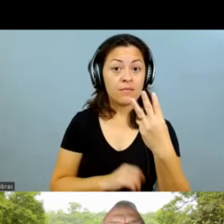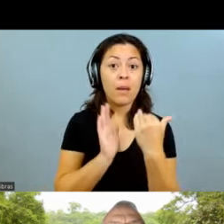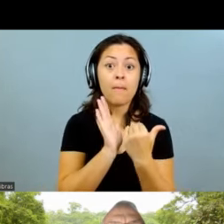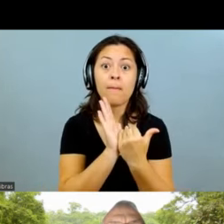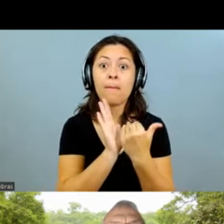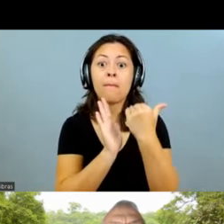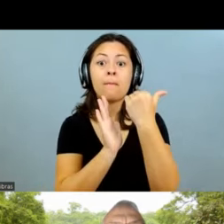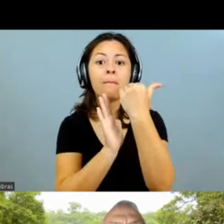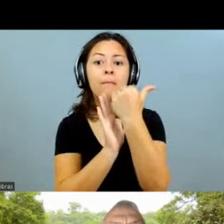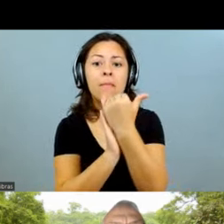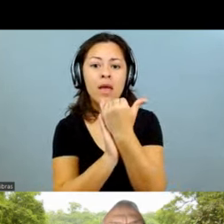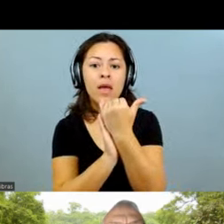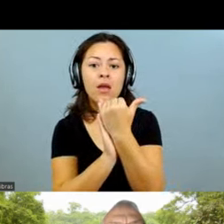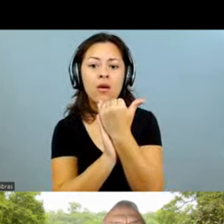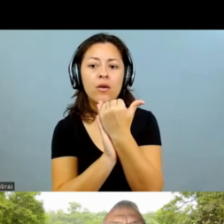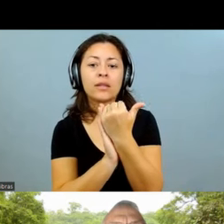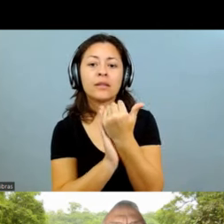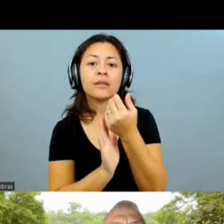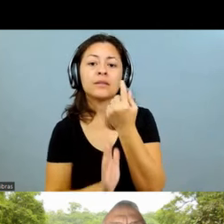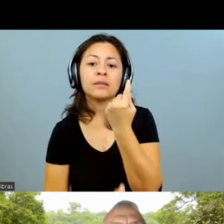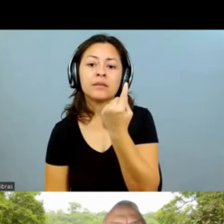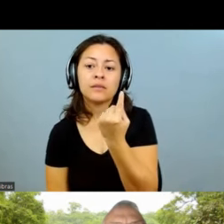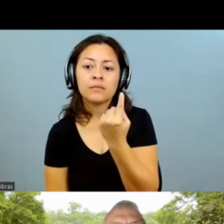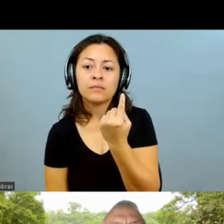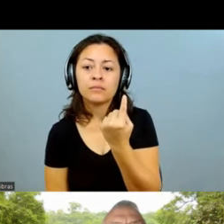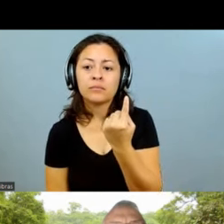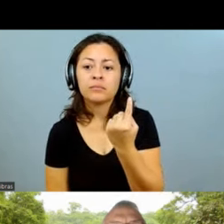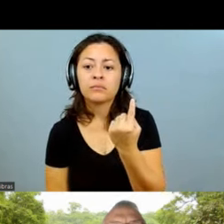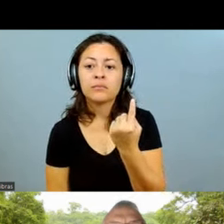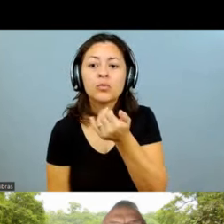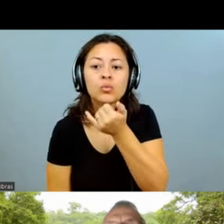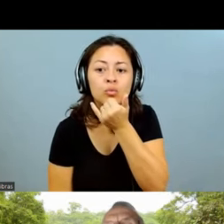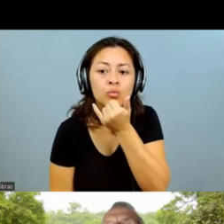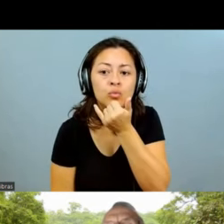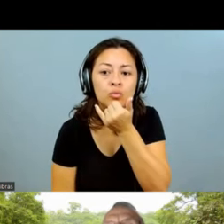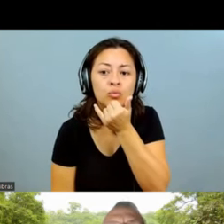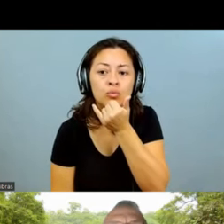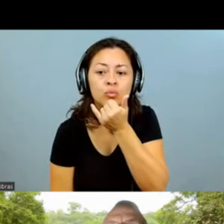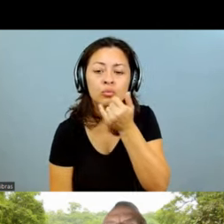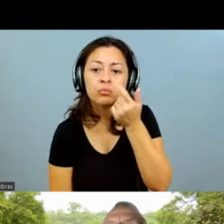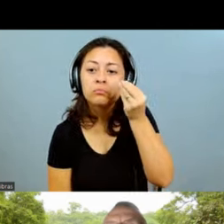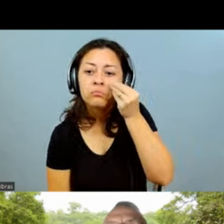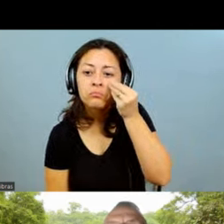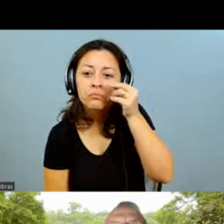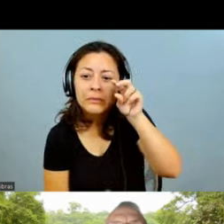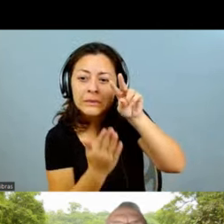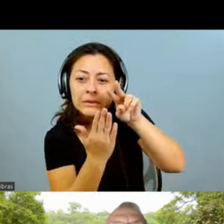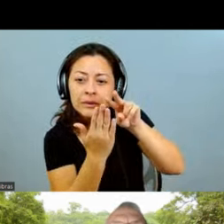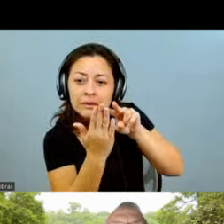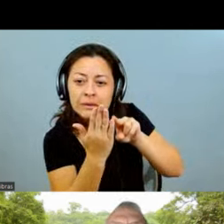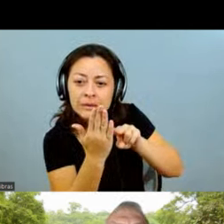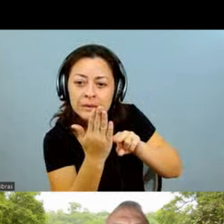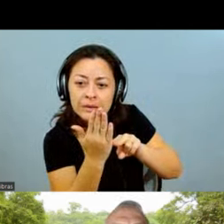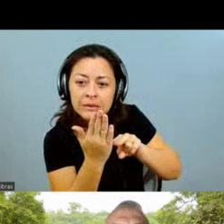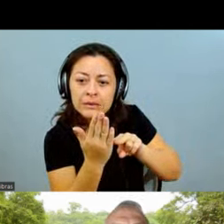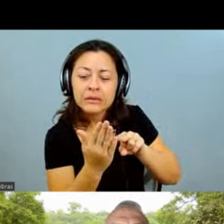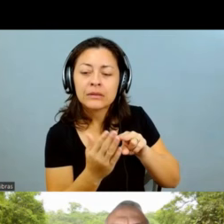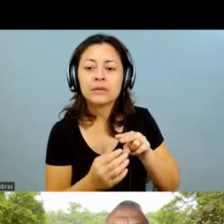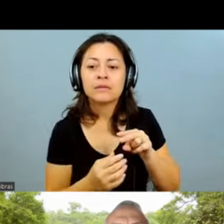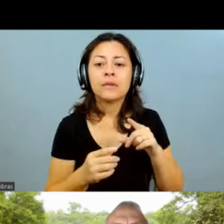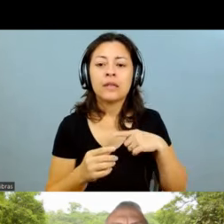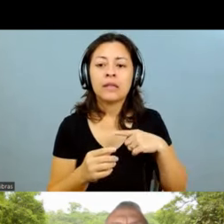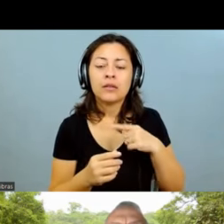A bilh A C A desculpe aqui que tem o número o número equivocado eu vou